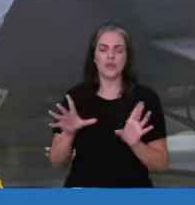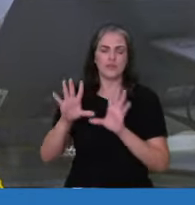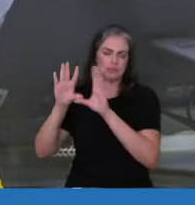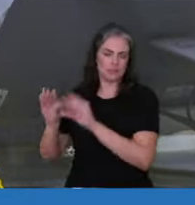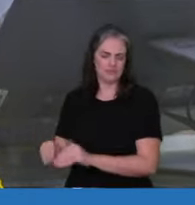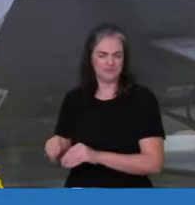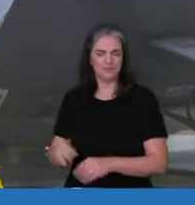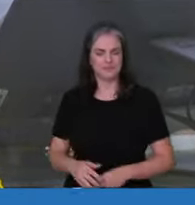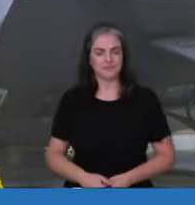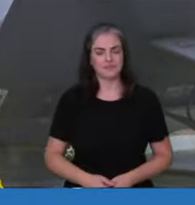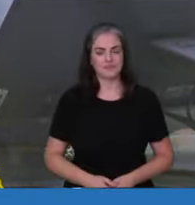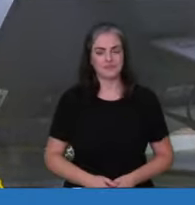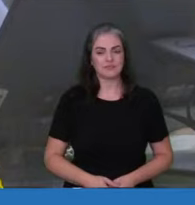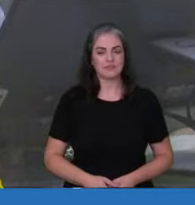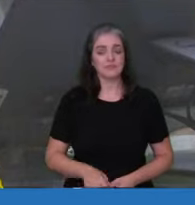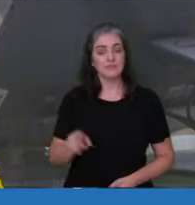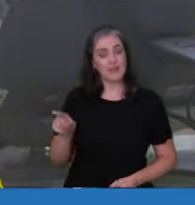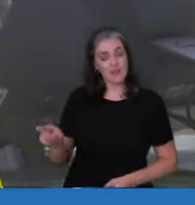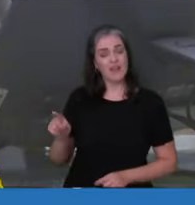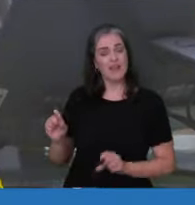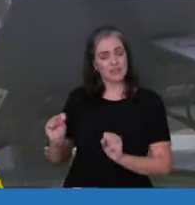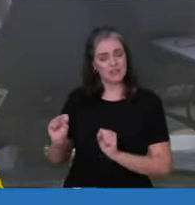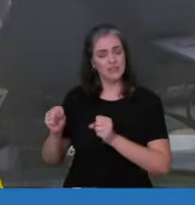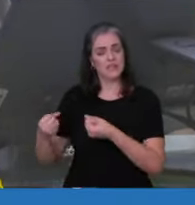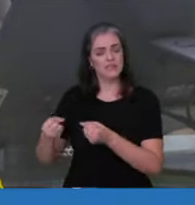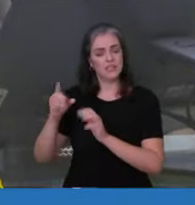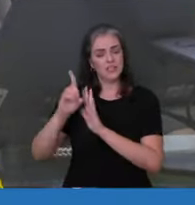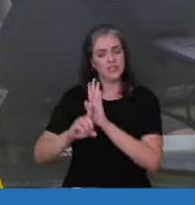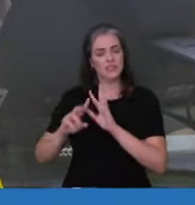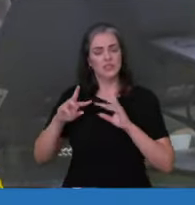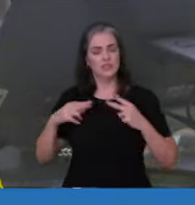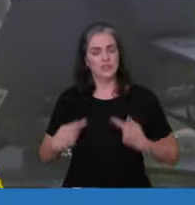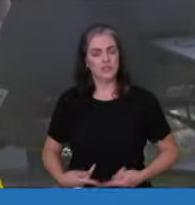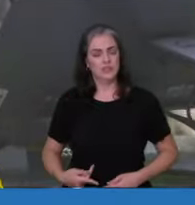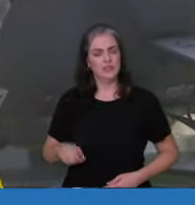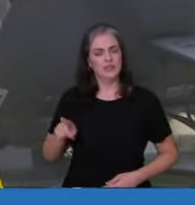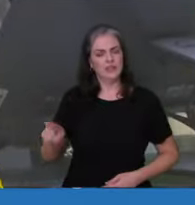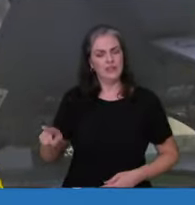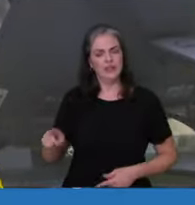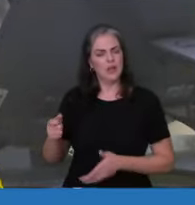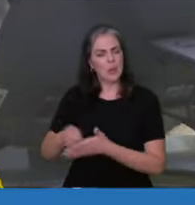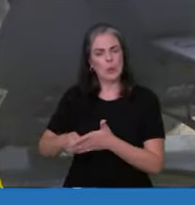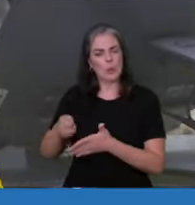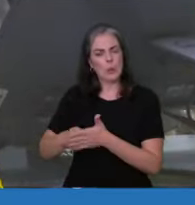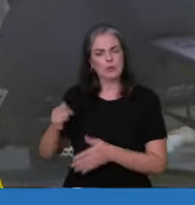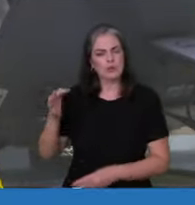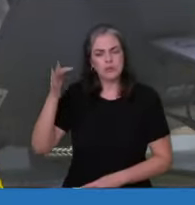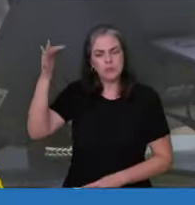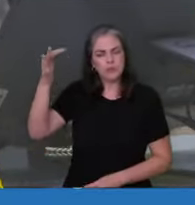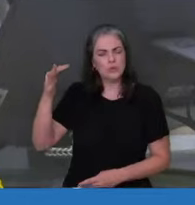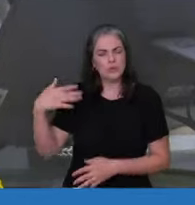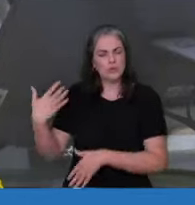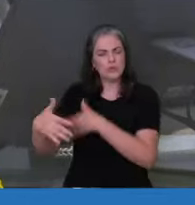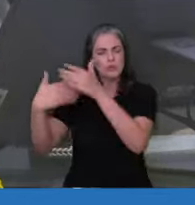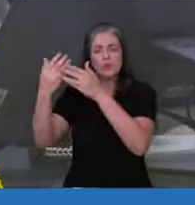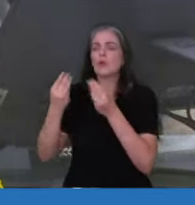direitos humanos, Marielle carregava o futuro. Anderson, um trabalhador,